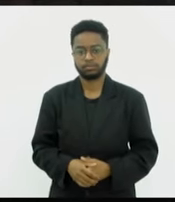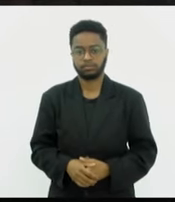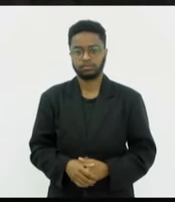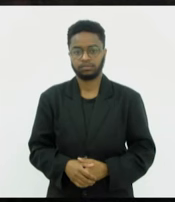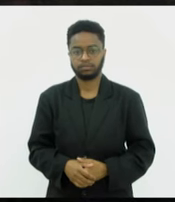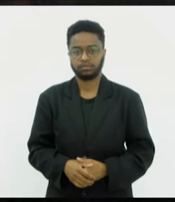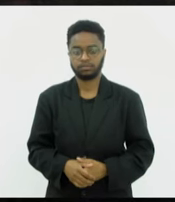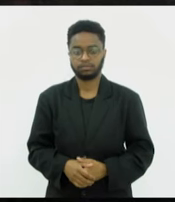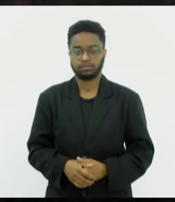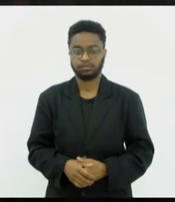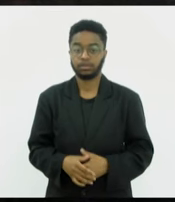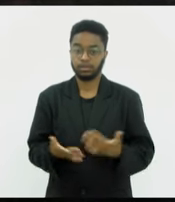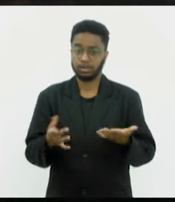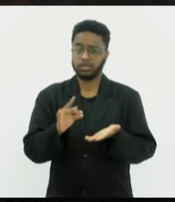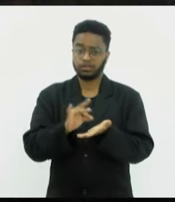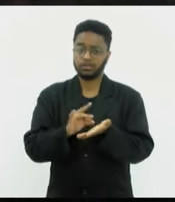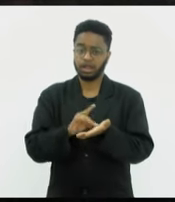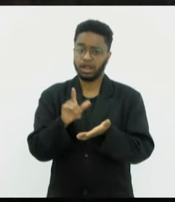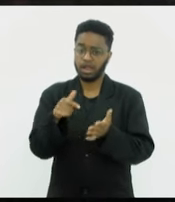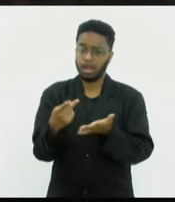Isso é uma canalice.